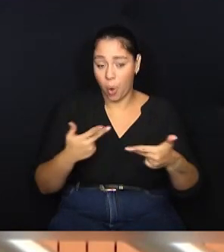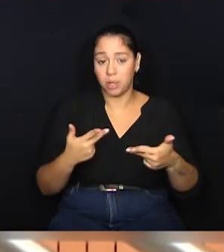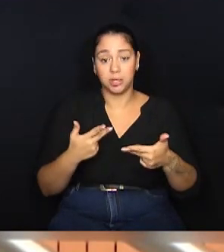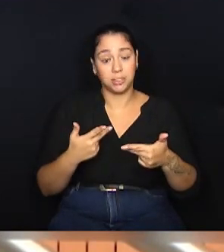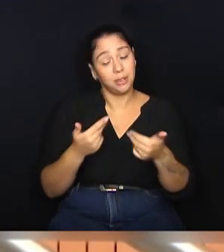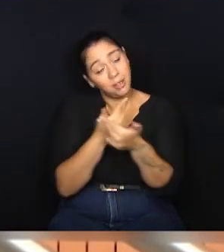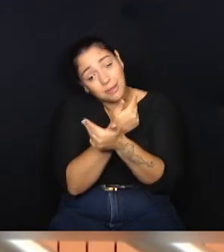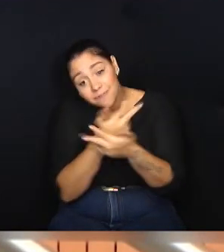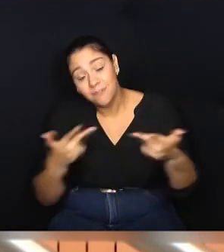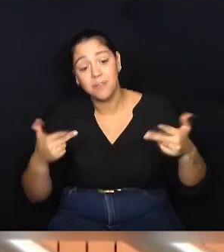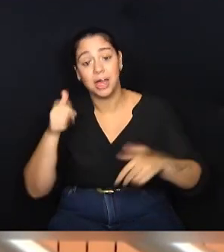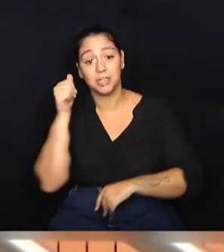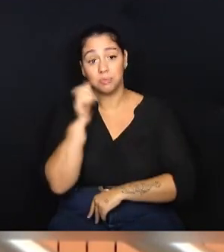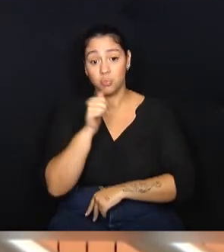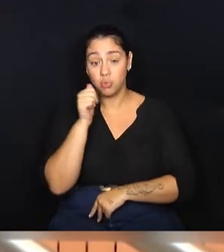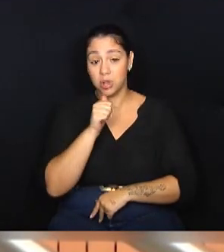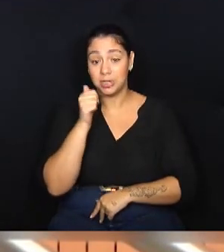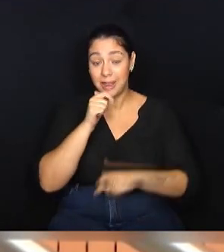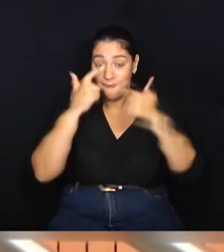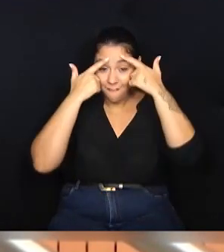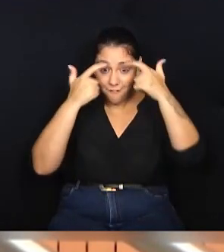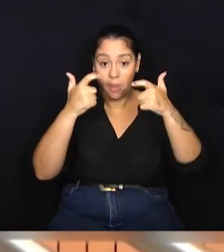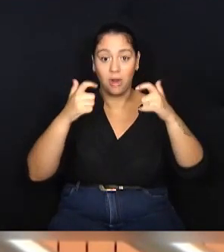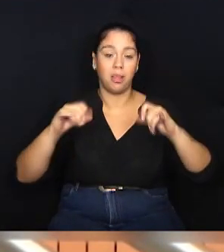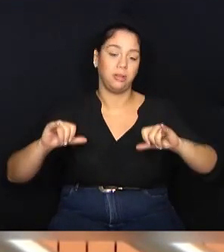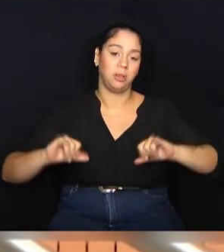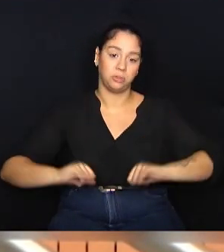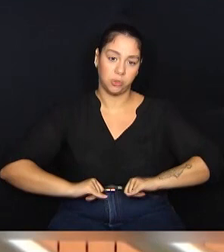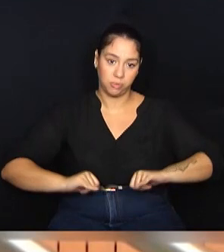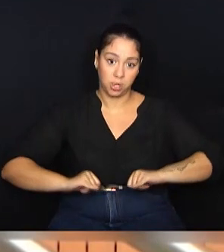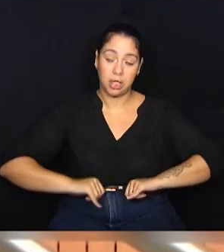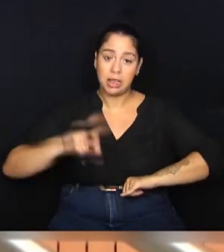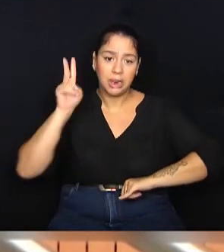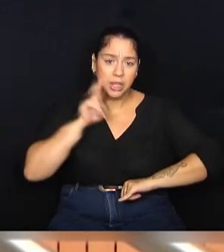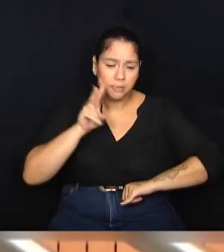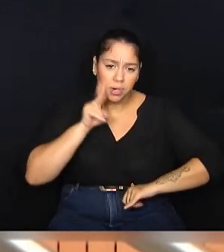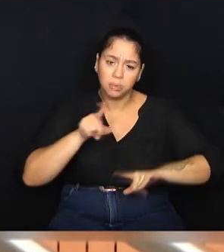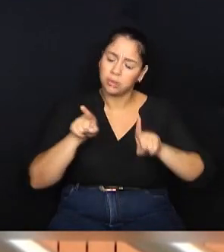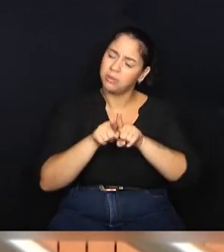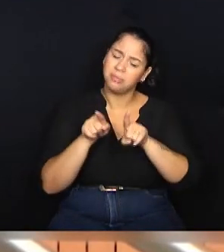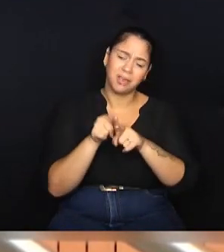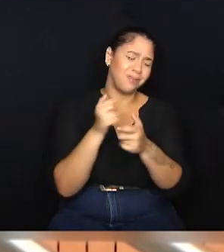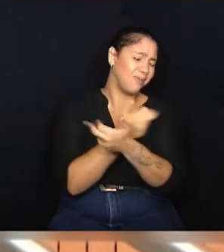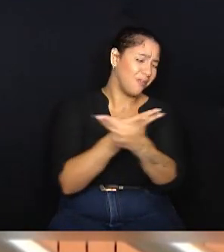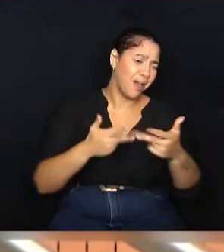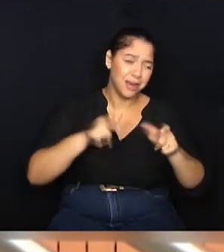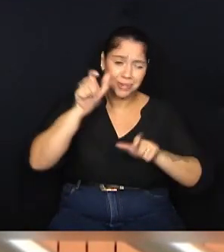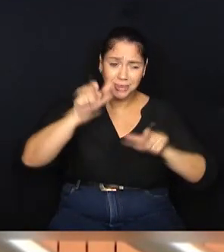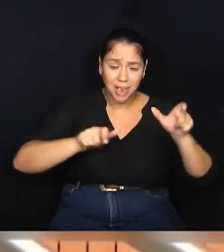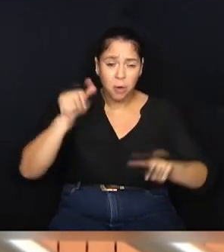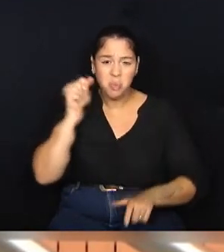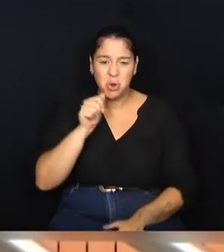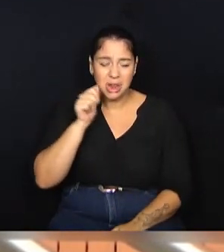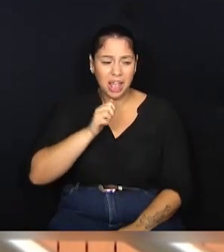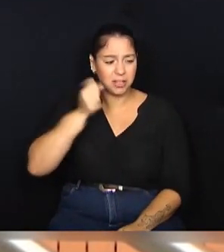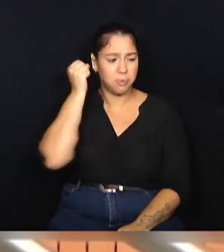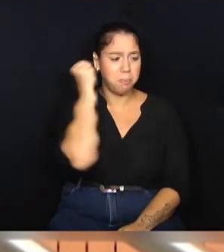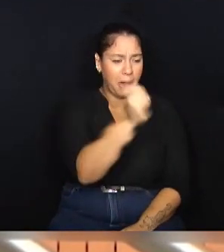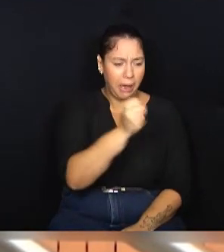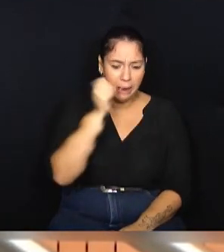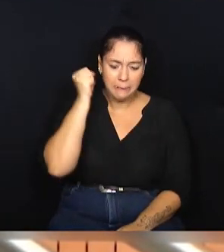delas consequências violentas. Lembremos aqui que muitas mulheres foram assassinadas,